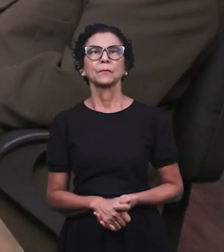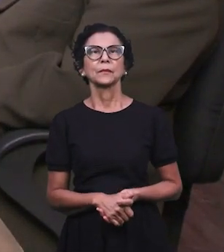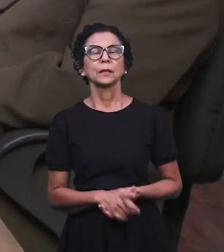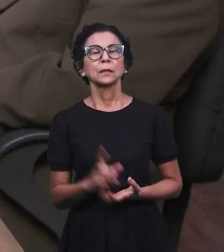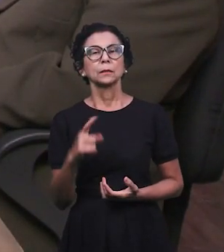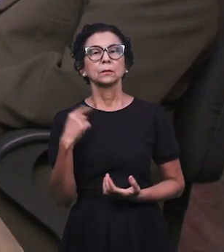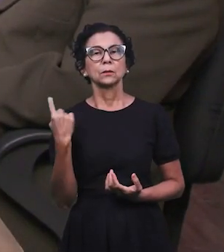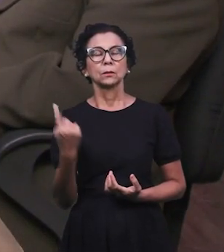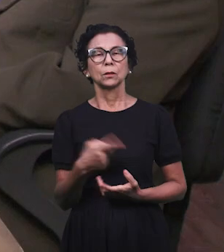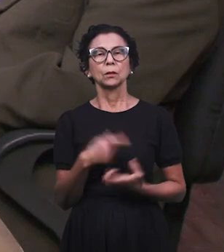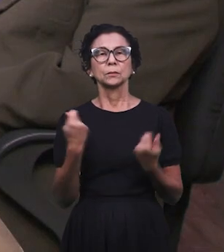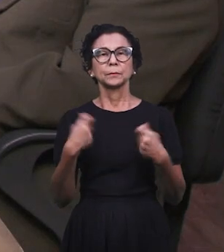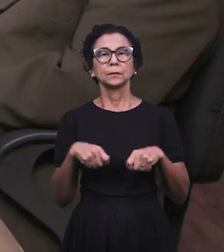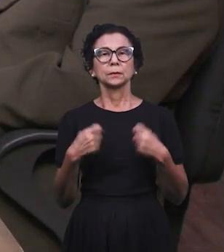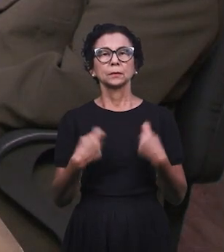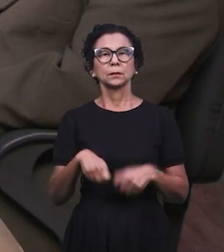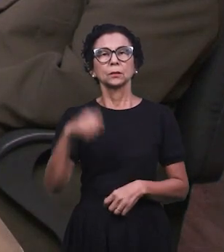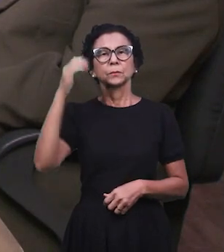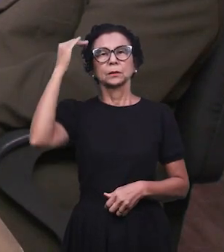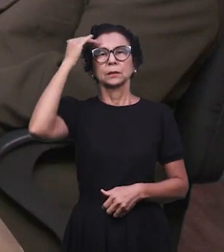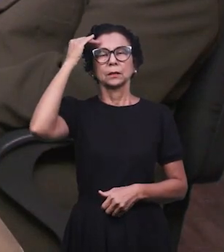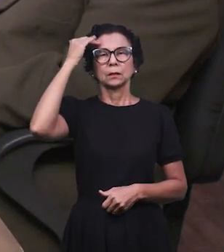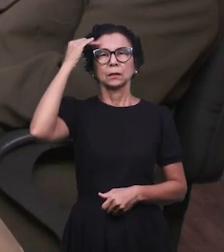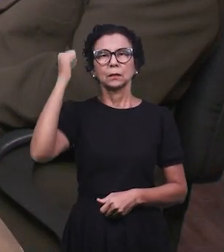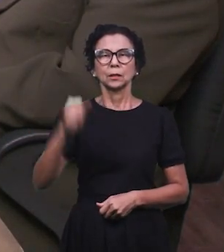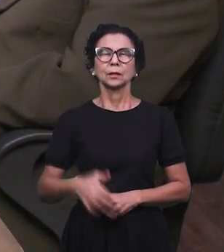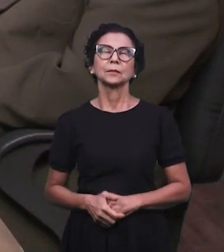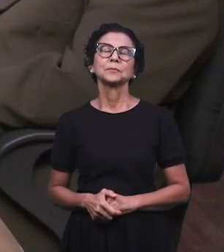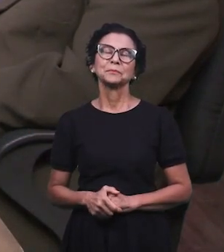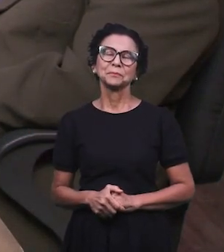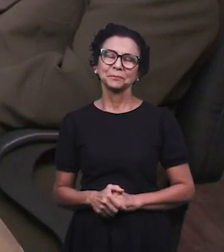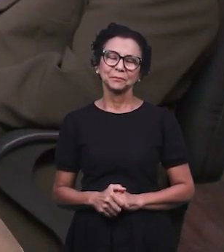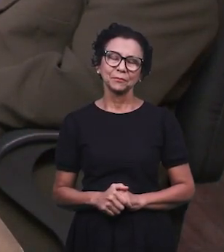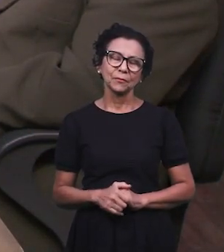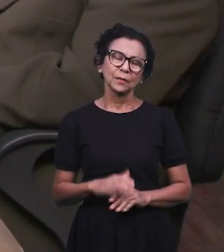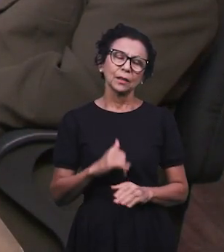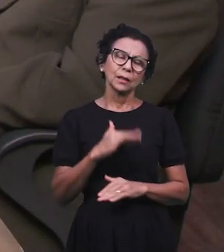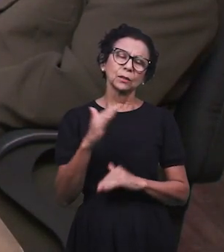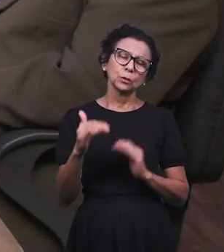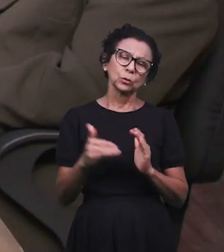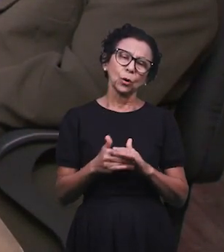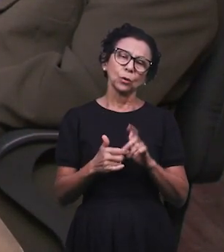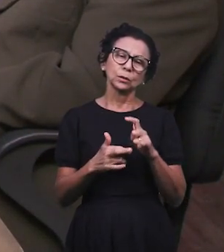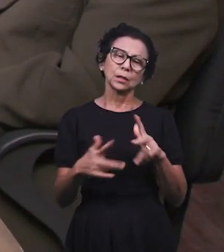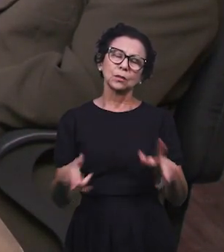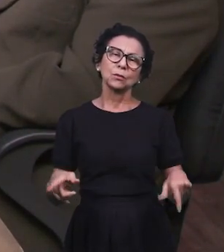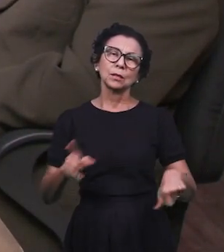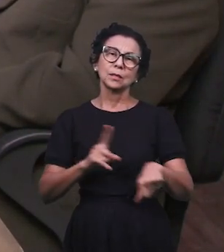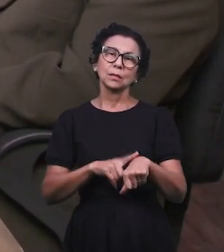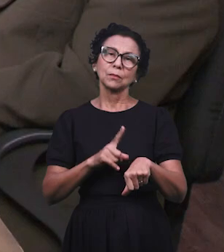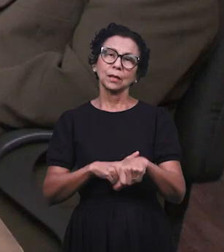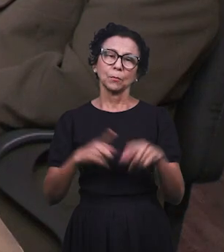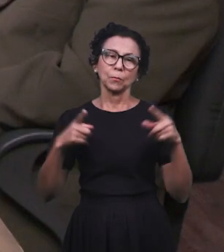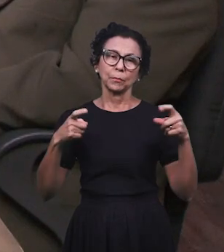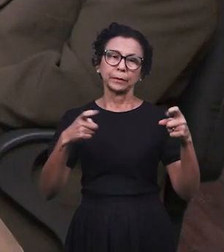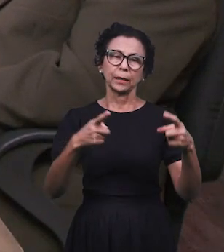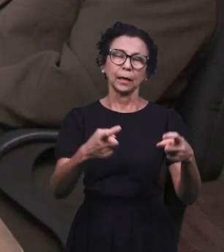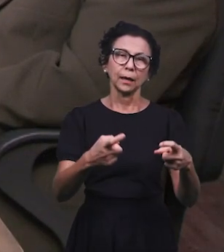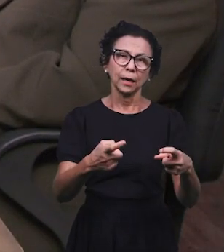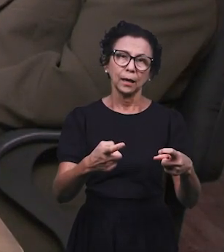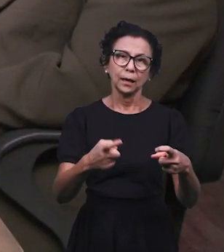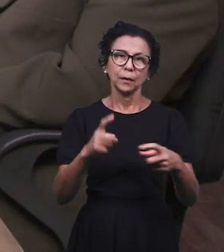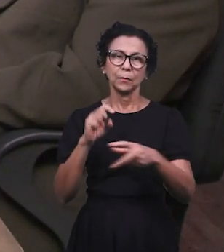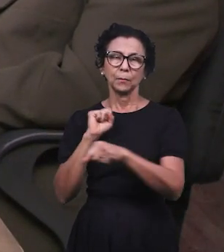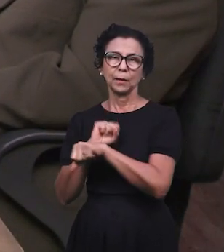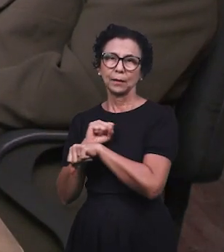Porque, William, nós temos que saber que há um tempo para todas as coisas. Aleluia. Há tempo para fazer guerra e há tempo também para